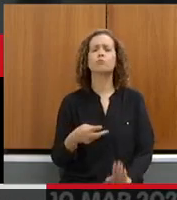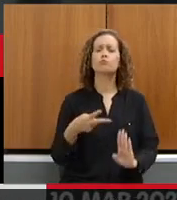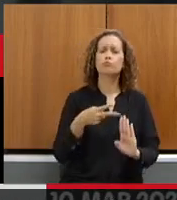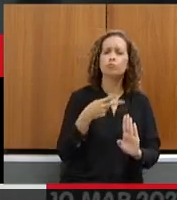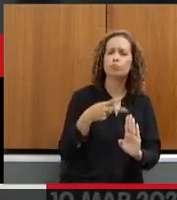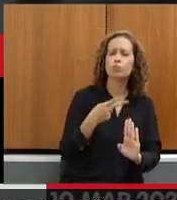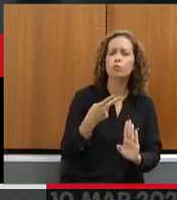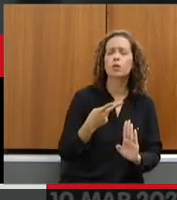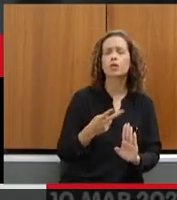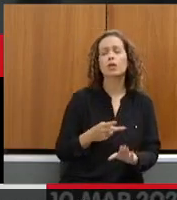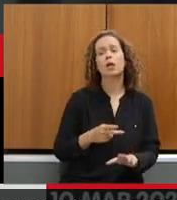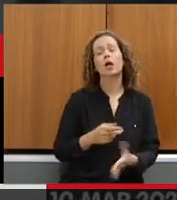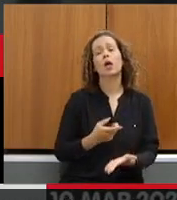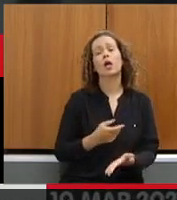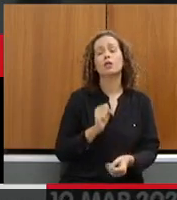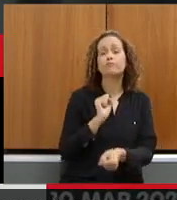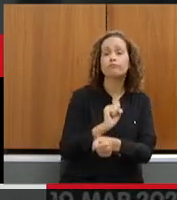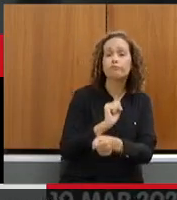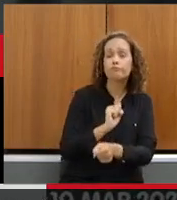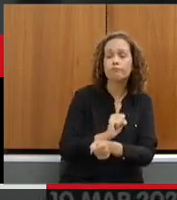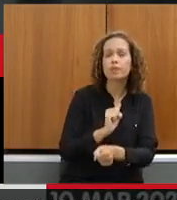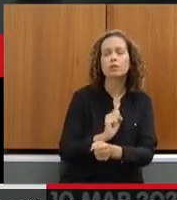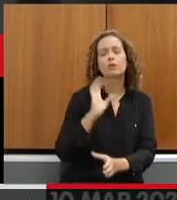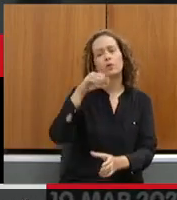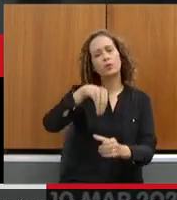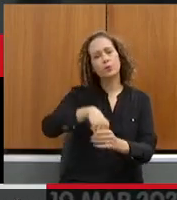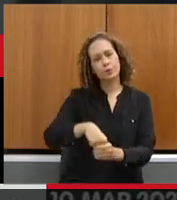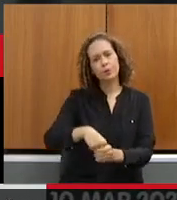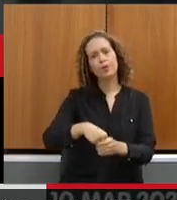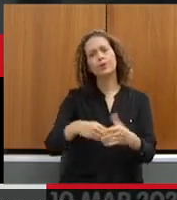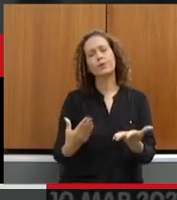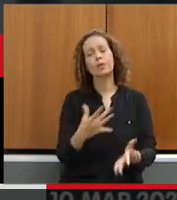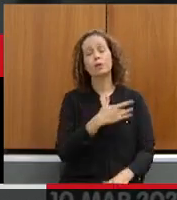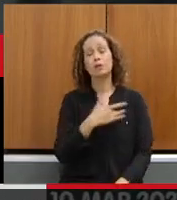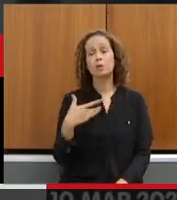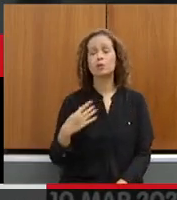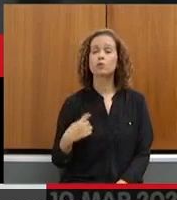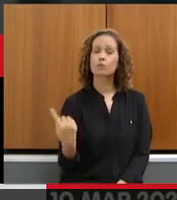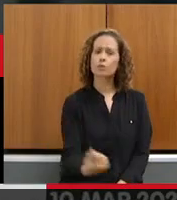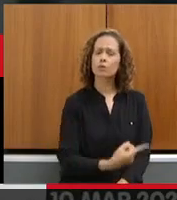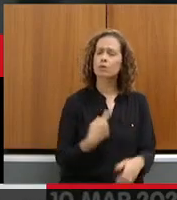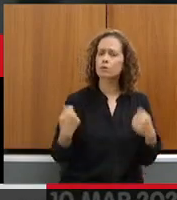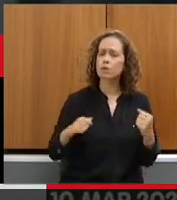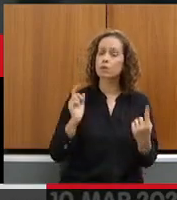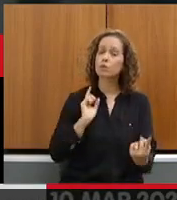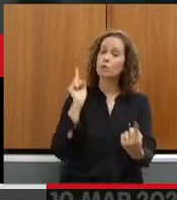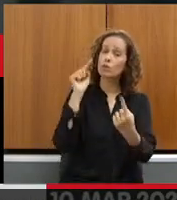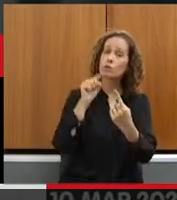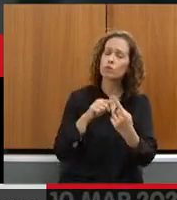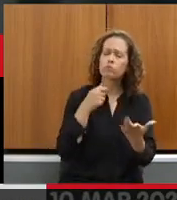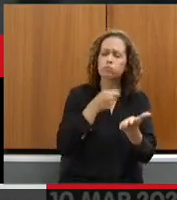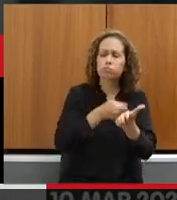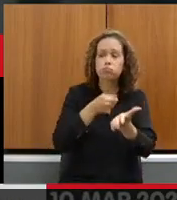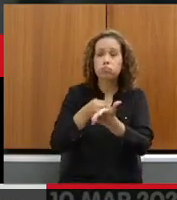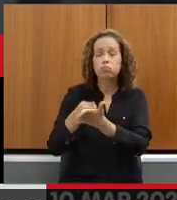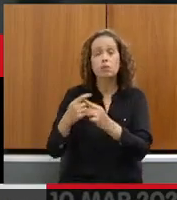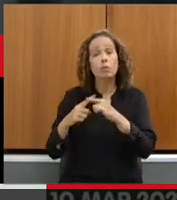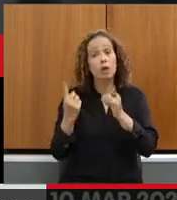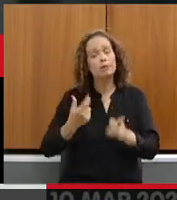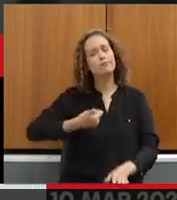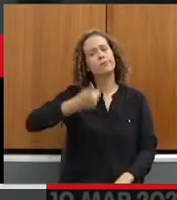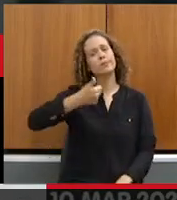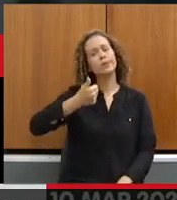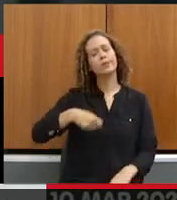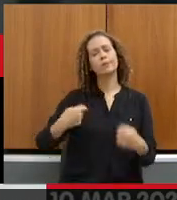pendentes de vários outros mandados na saúde que a gente tem um objetivo de dividir e aqui tentando isso mas é primeiro nós